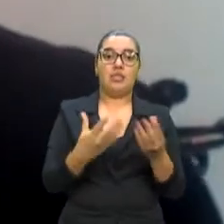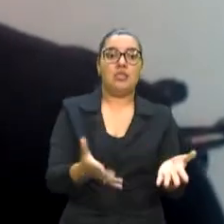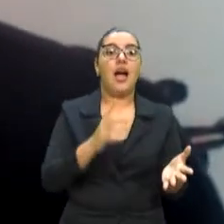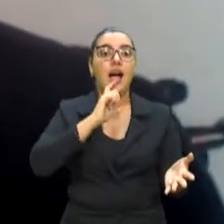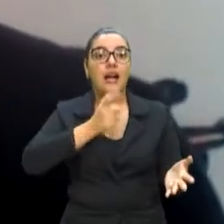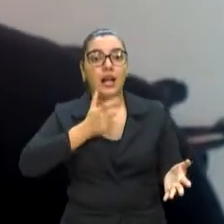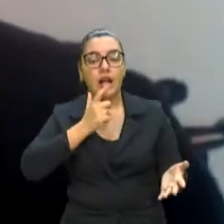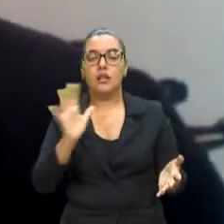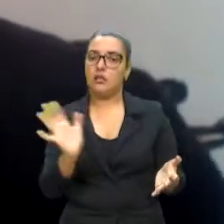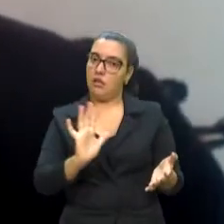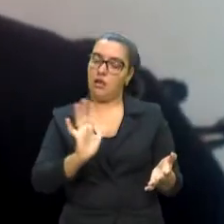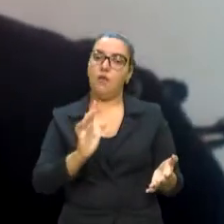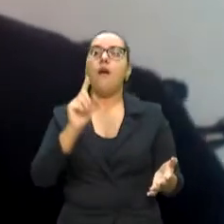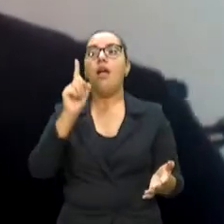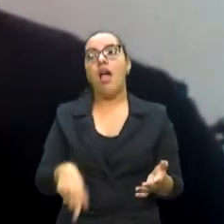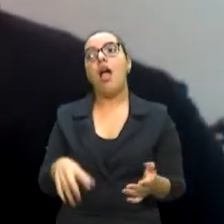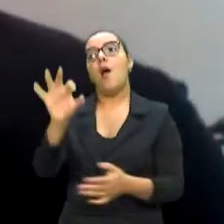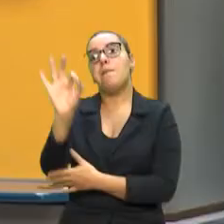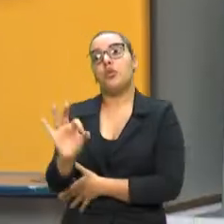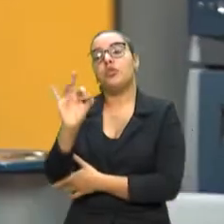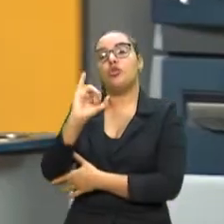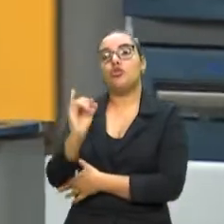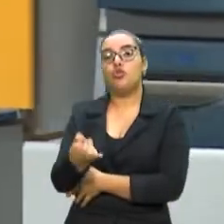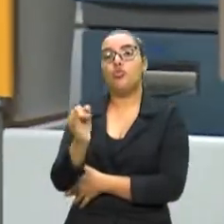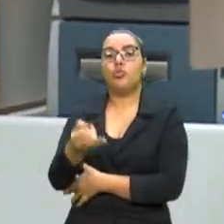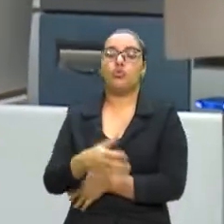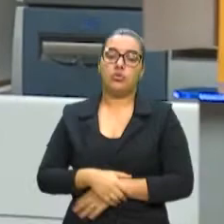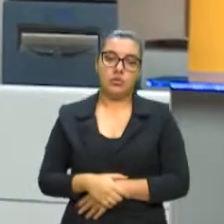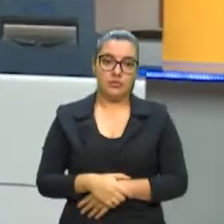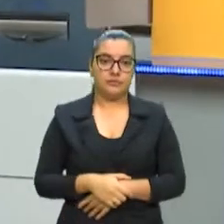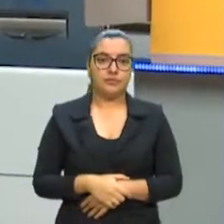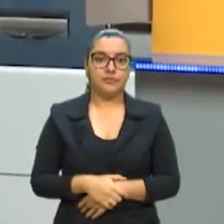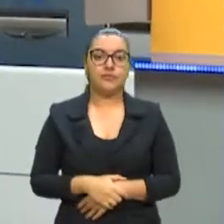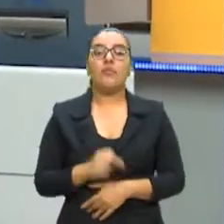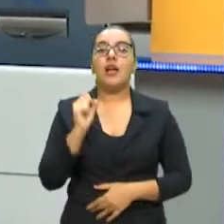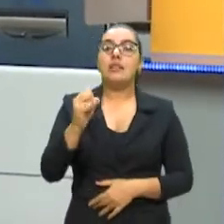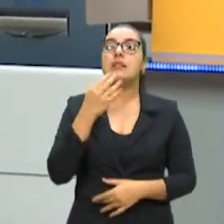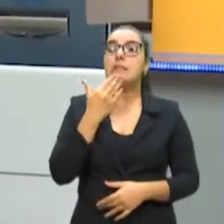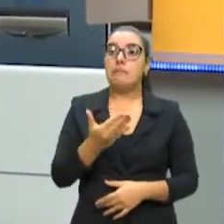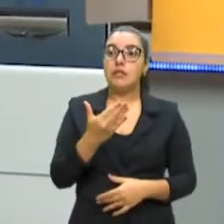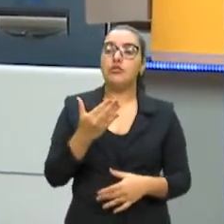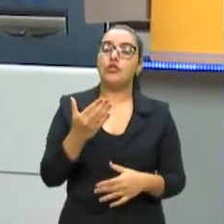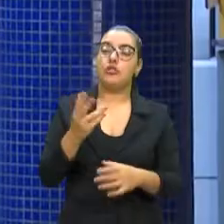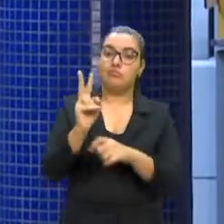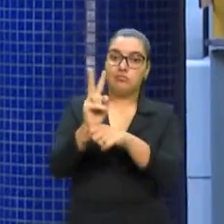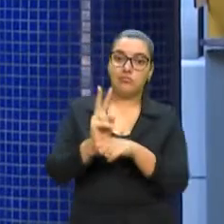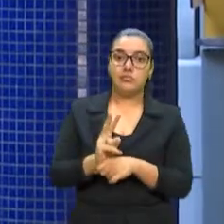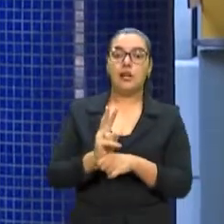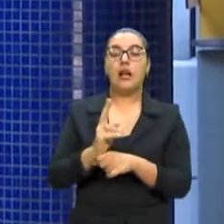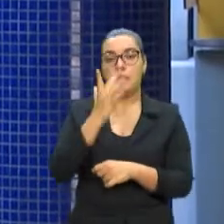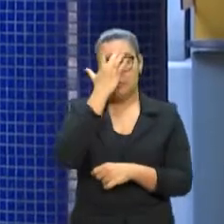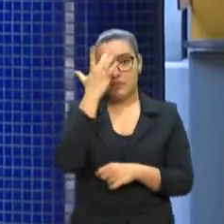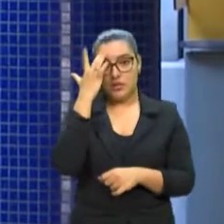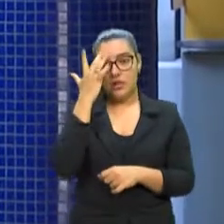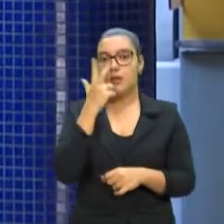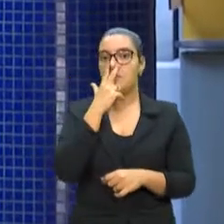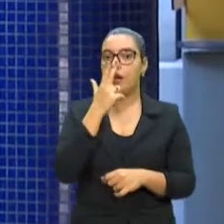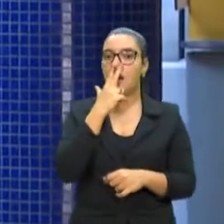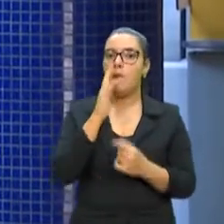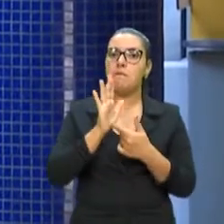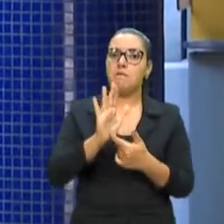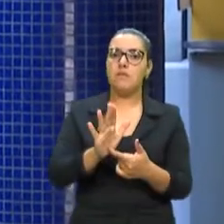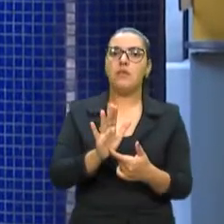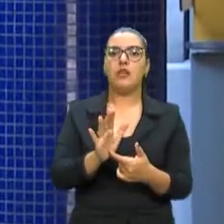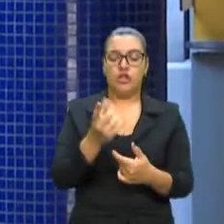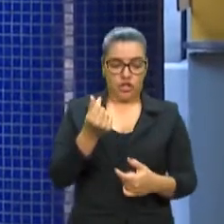si, e sim o custo cobrado por ele. Ao contrair um empréstimo, o consumidor acaba comprometendo parte da